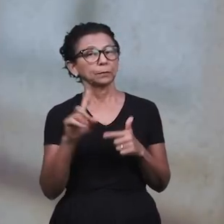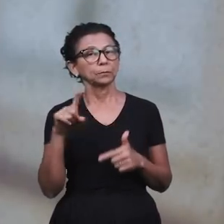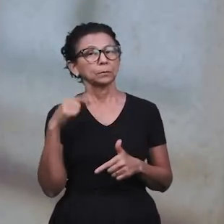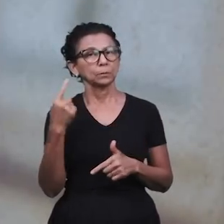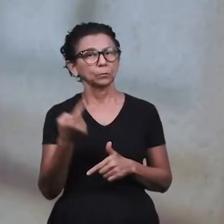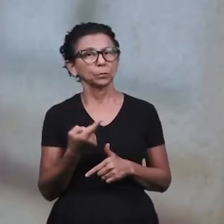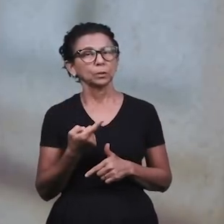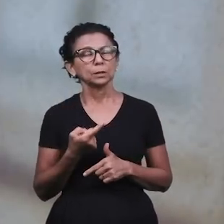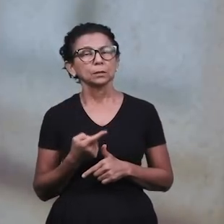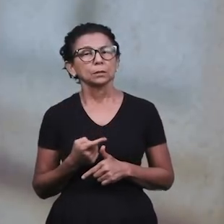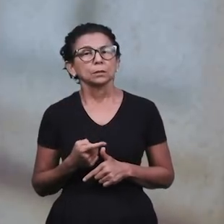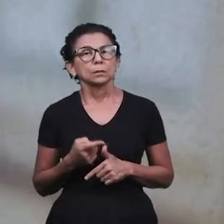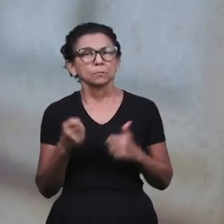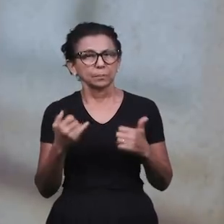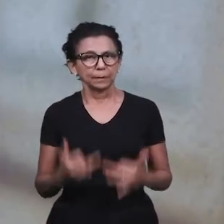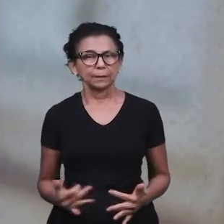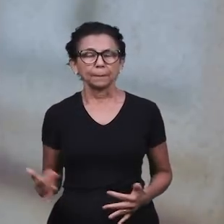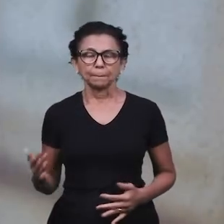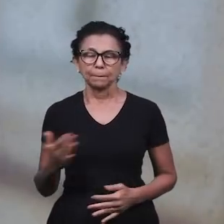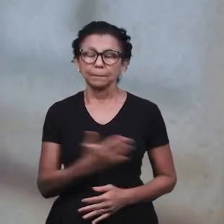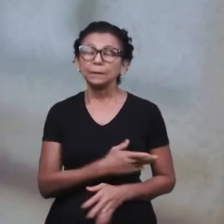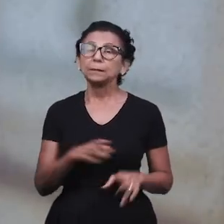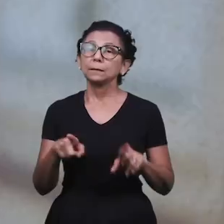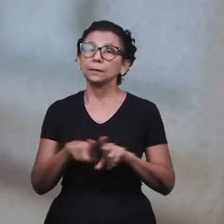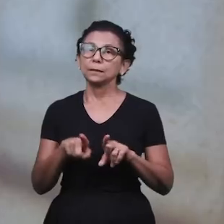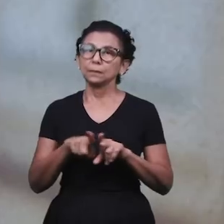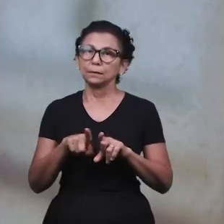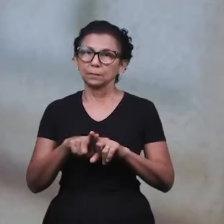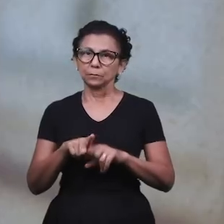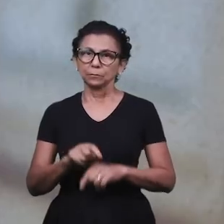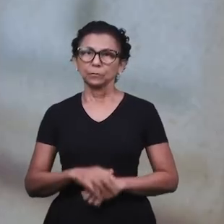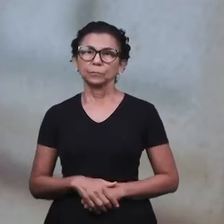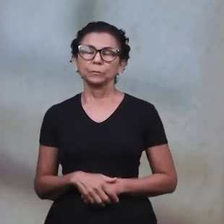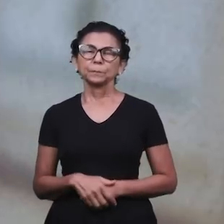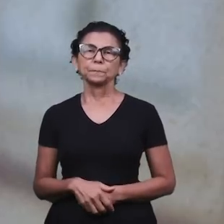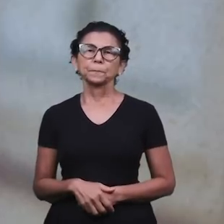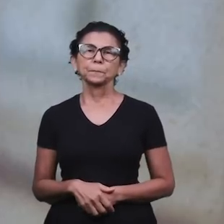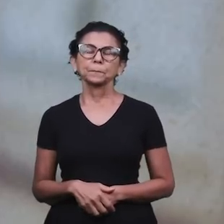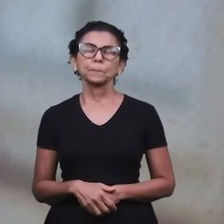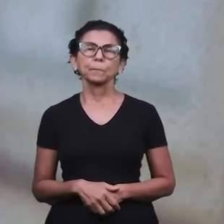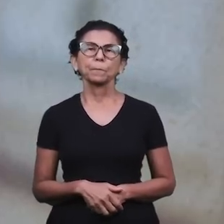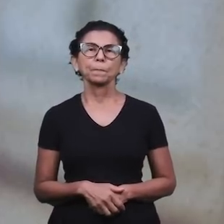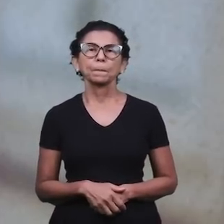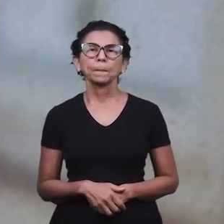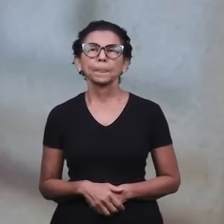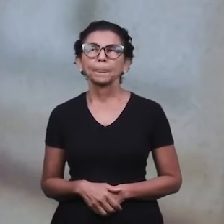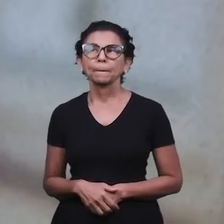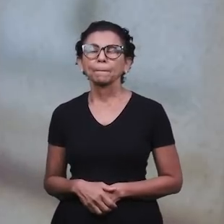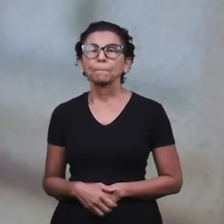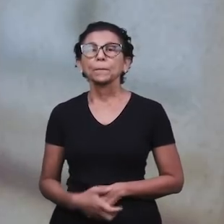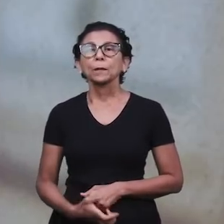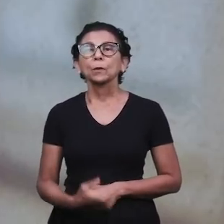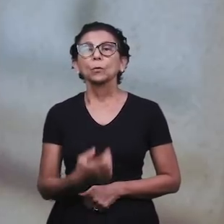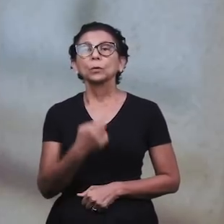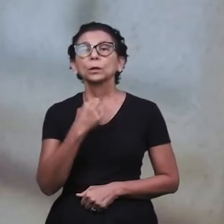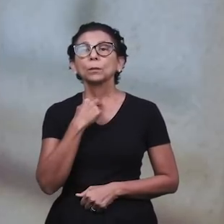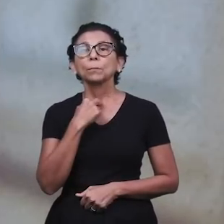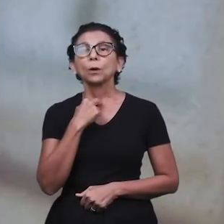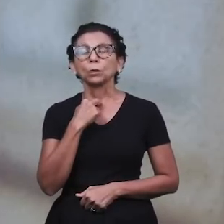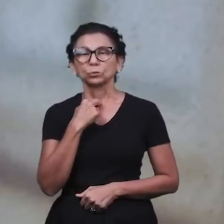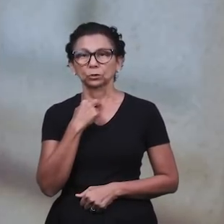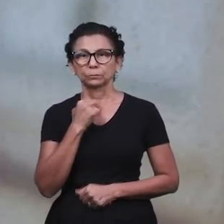falar mais à frente. Mas lembrar também, como nós dissemos no bloco aqui anterior, Então, o que não pode ser tratado no